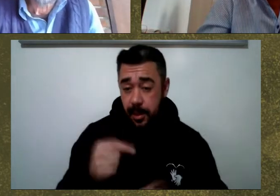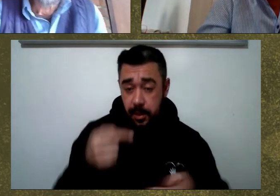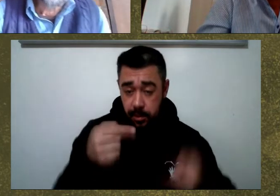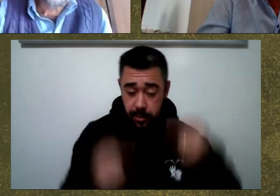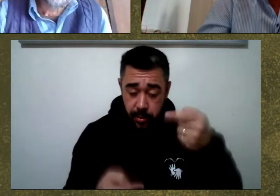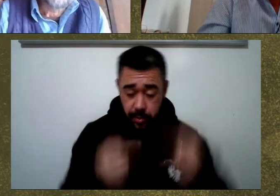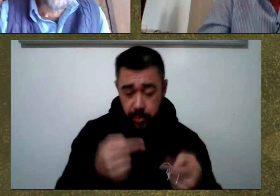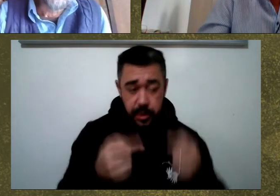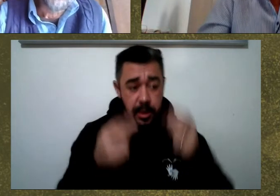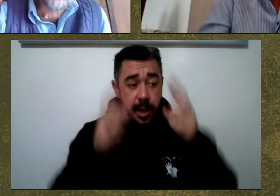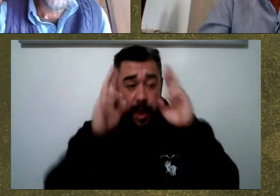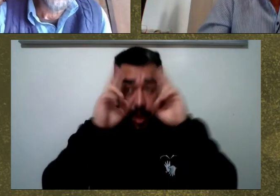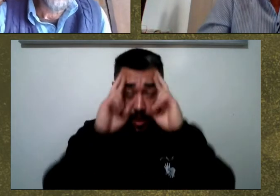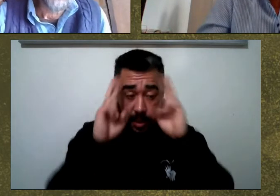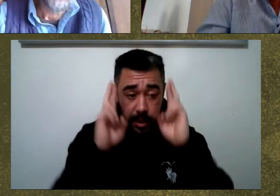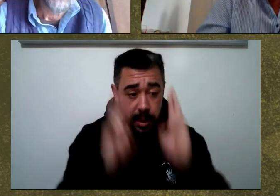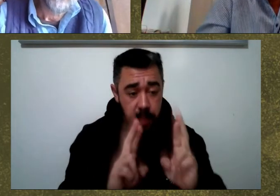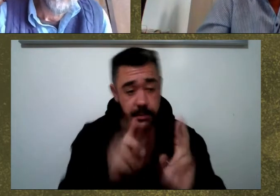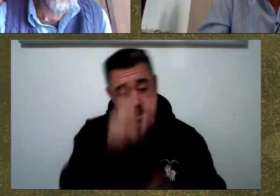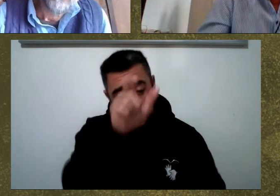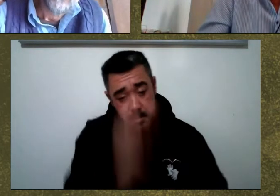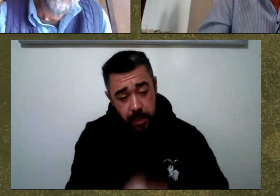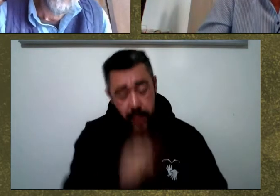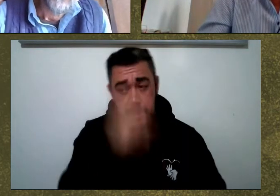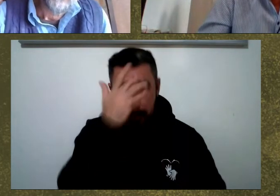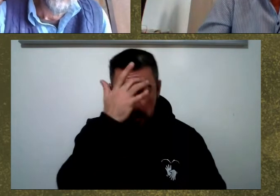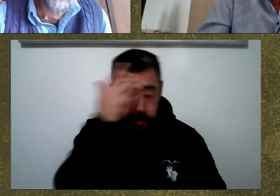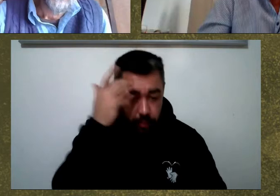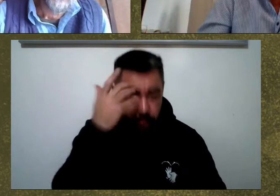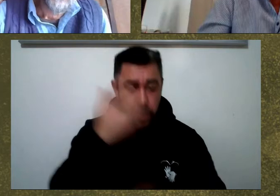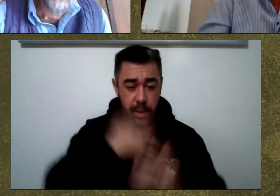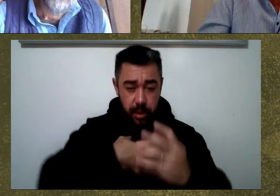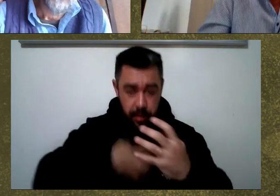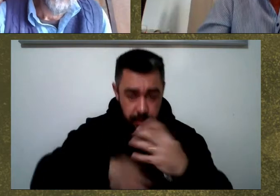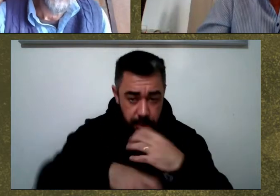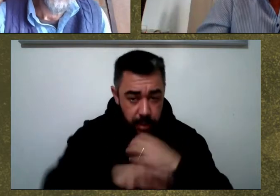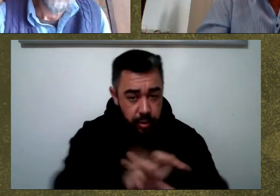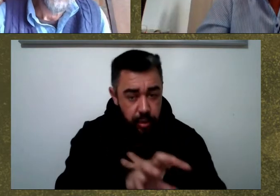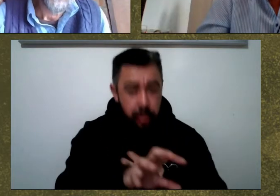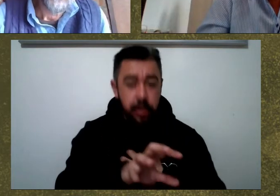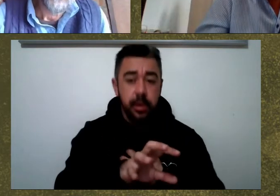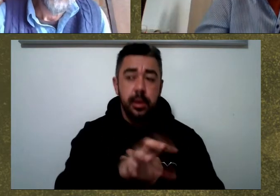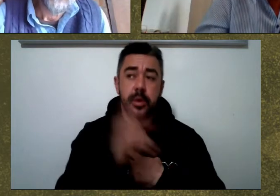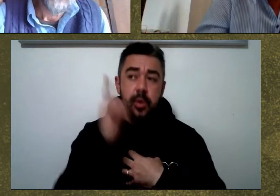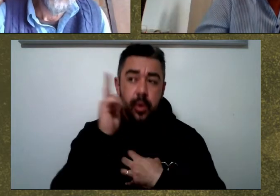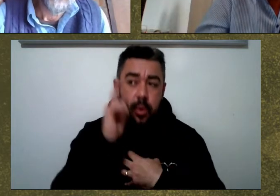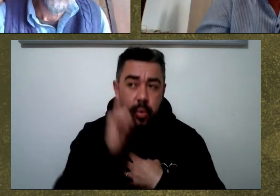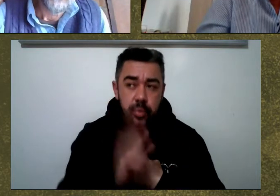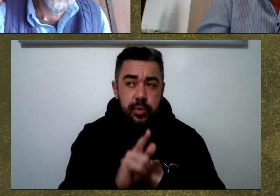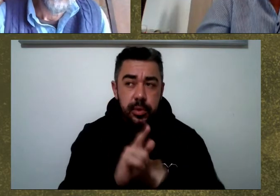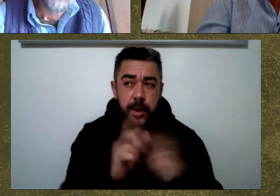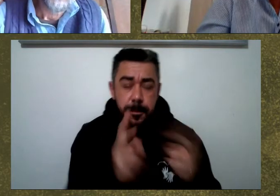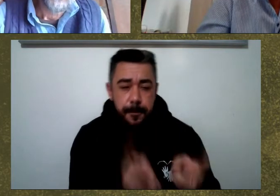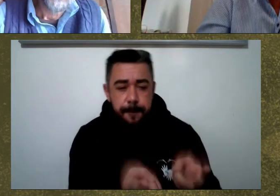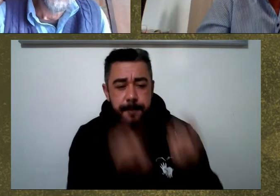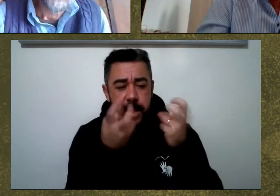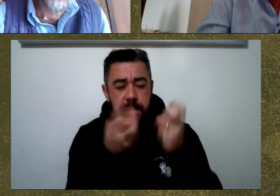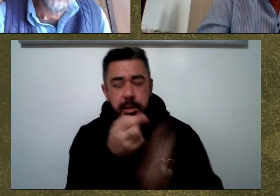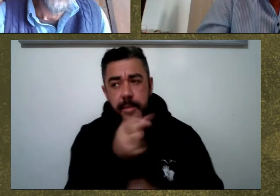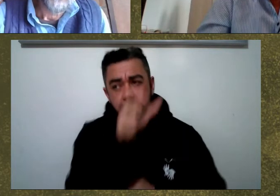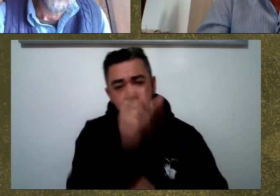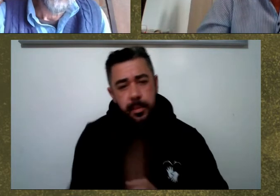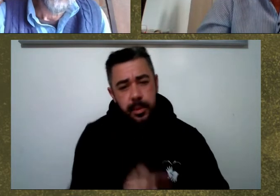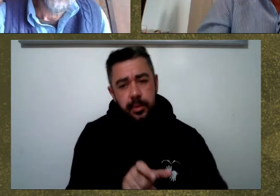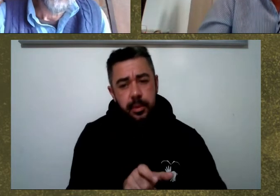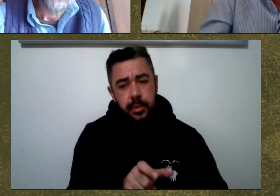pelas pessoas, na empatia, no conseguir calçar os sapatos do outro, pôr-se na sua